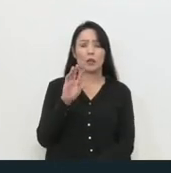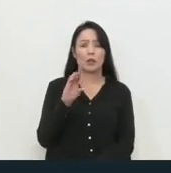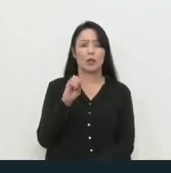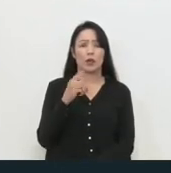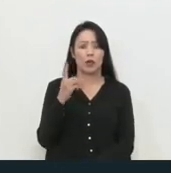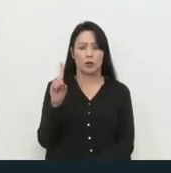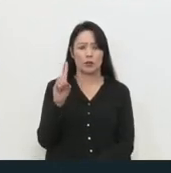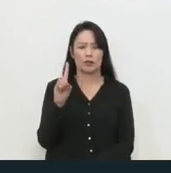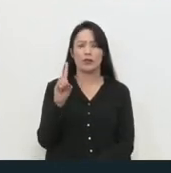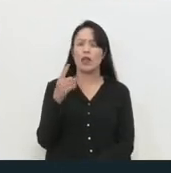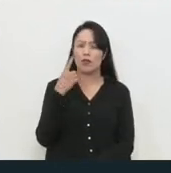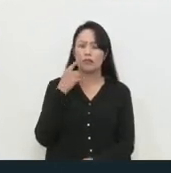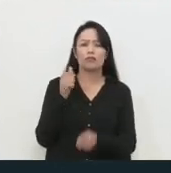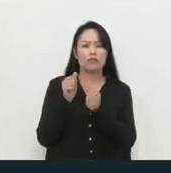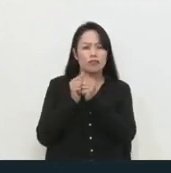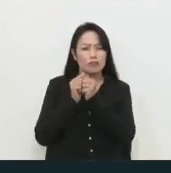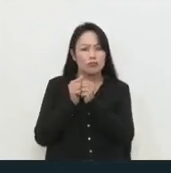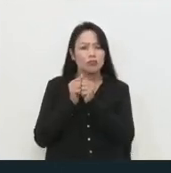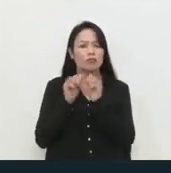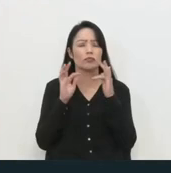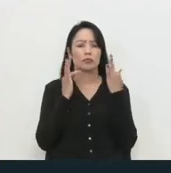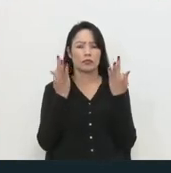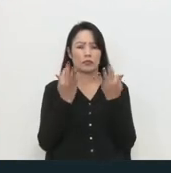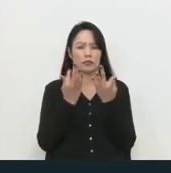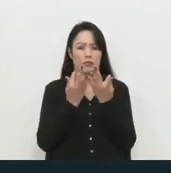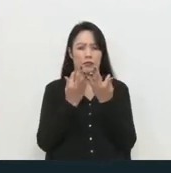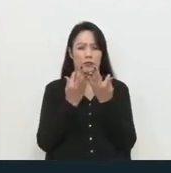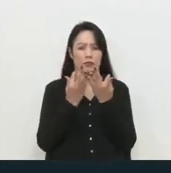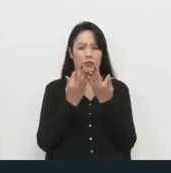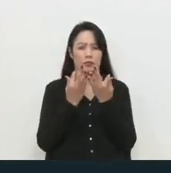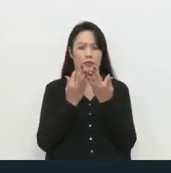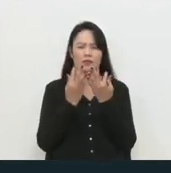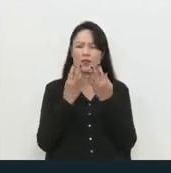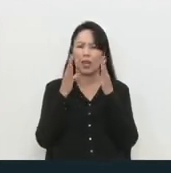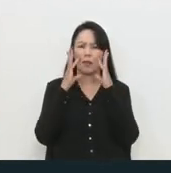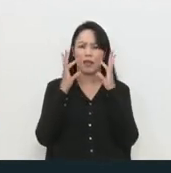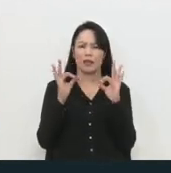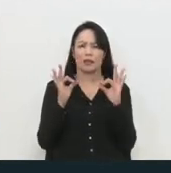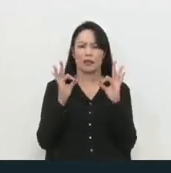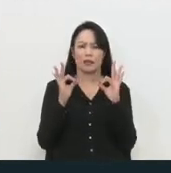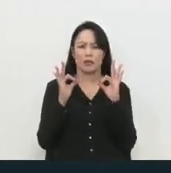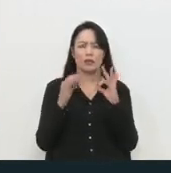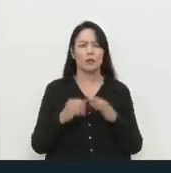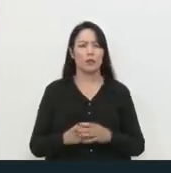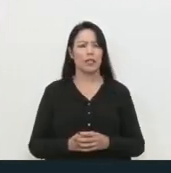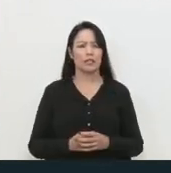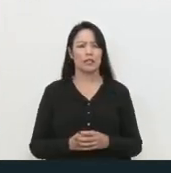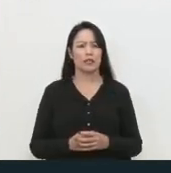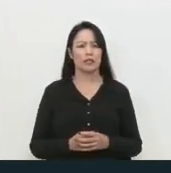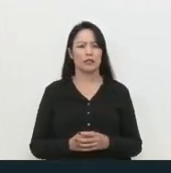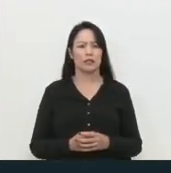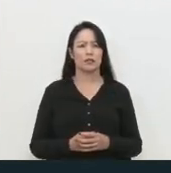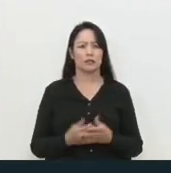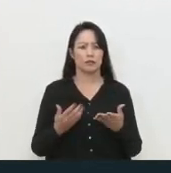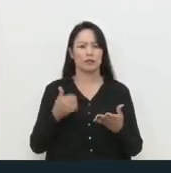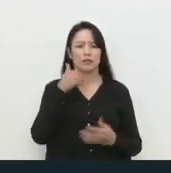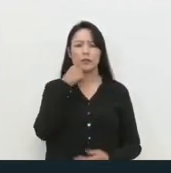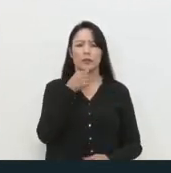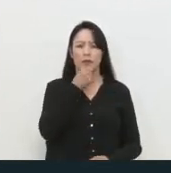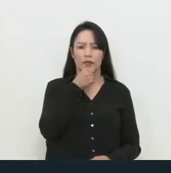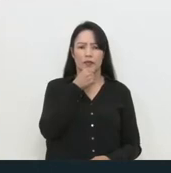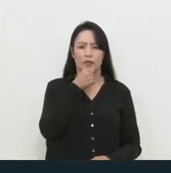acompanhando a família mas o que me chama muita atenção é que a mãe dessa bebê